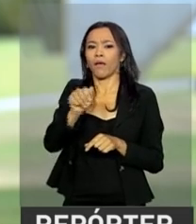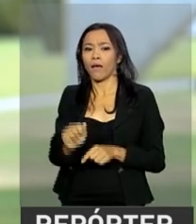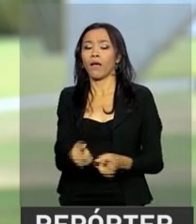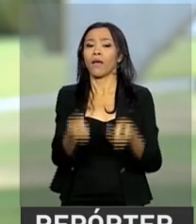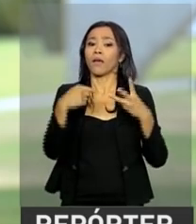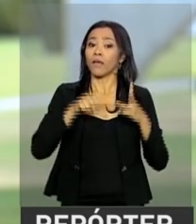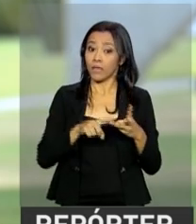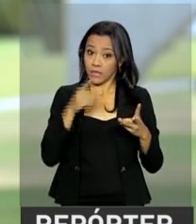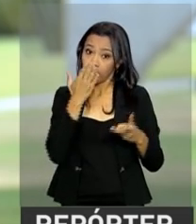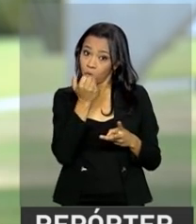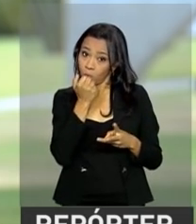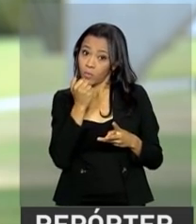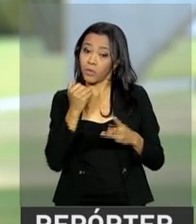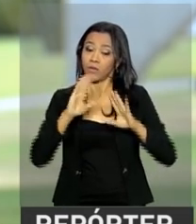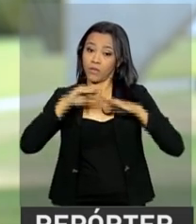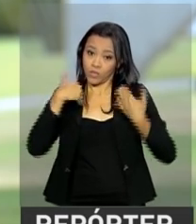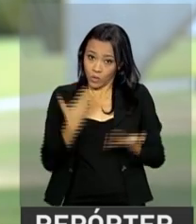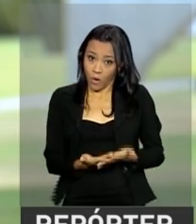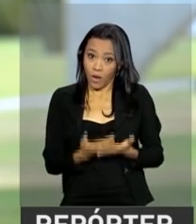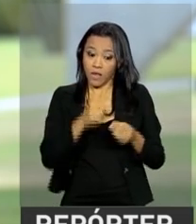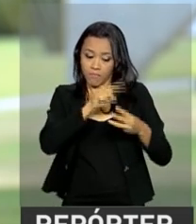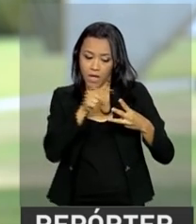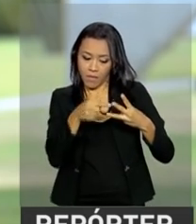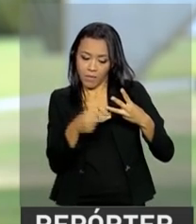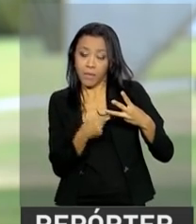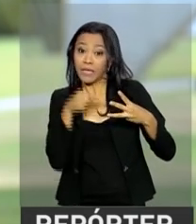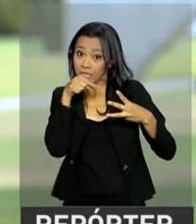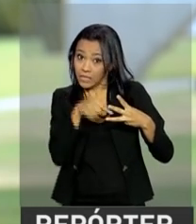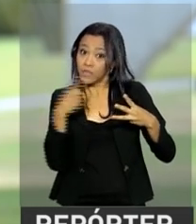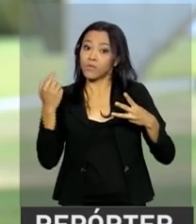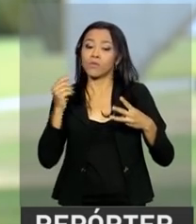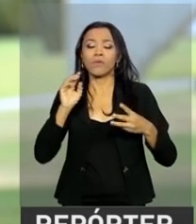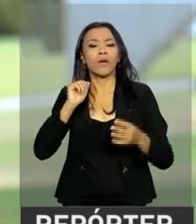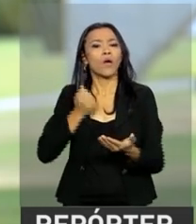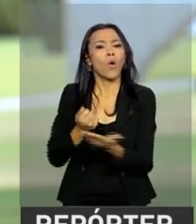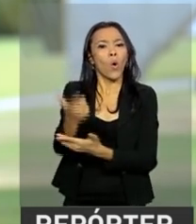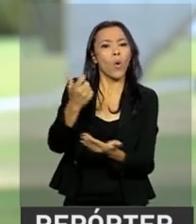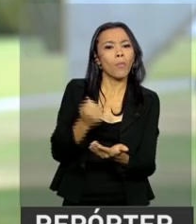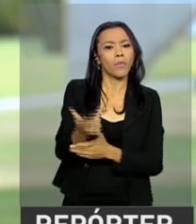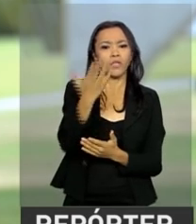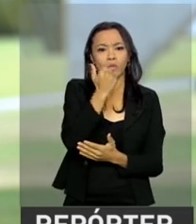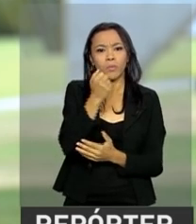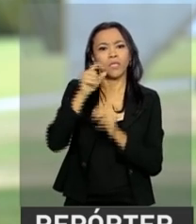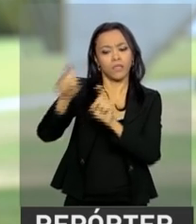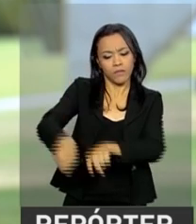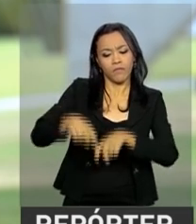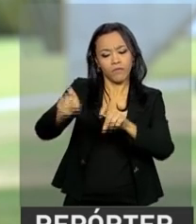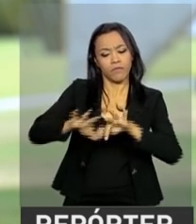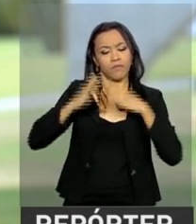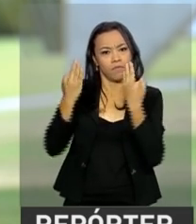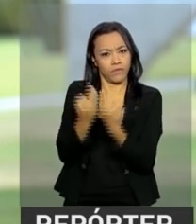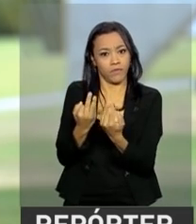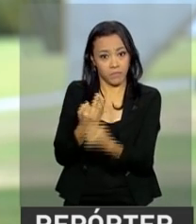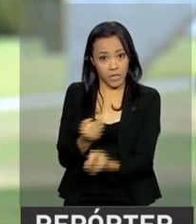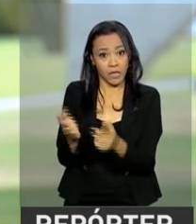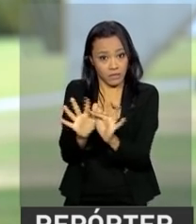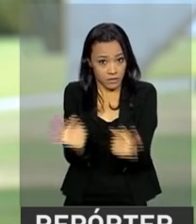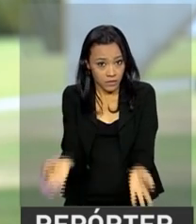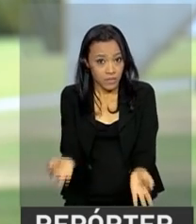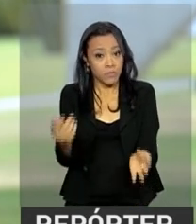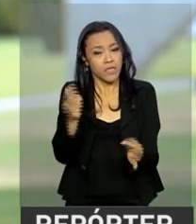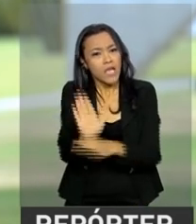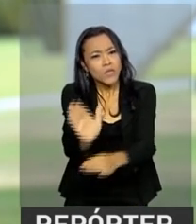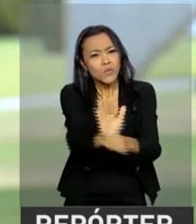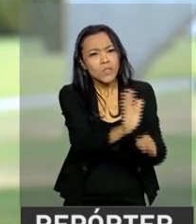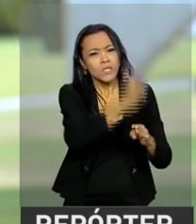Merenda Escolar. Juntas, essas iniciativas promovem a compra de alimentos da agricultura familiar e a inclusão produtiva rural das famílias